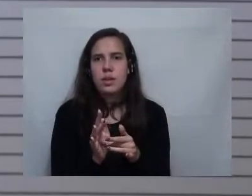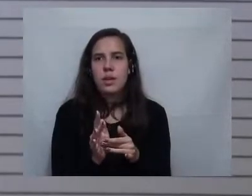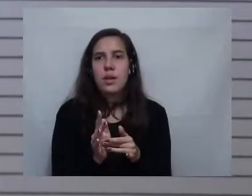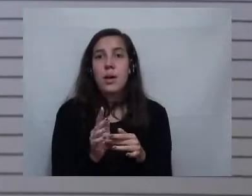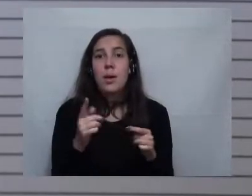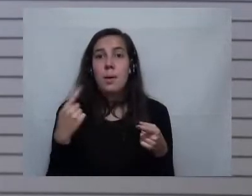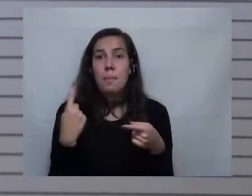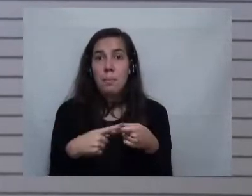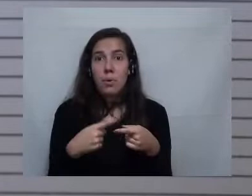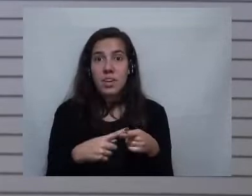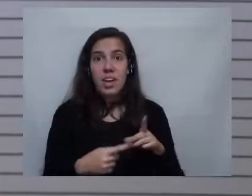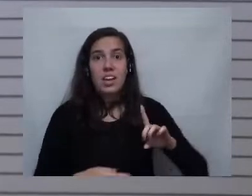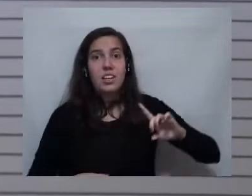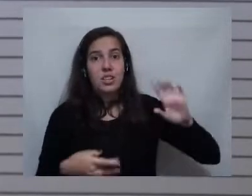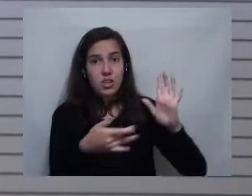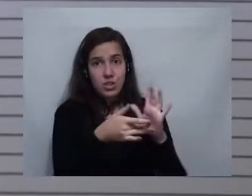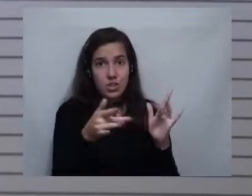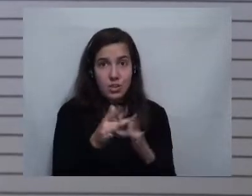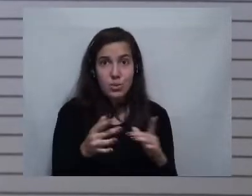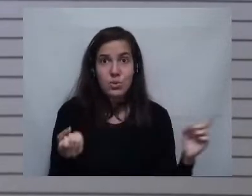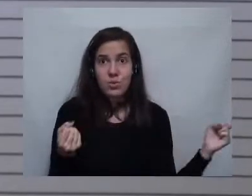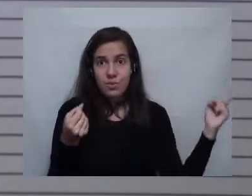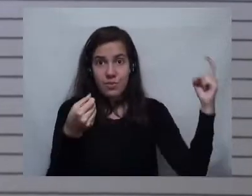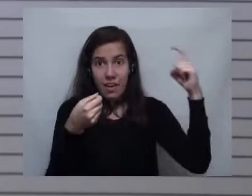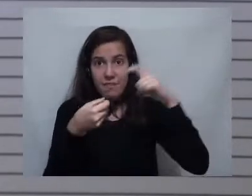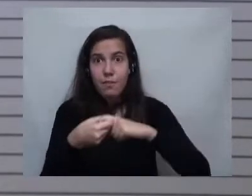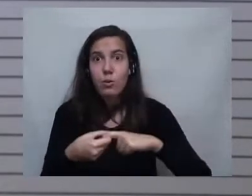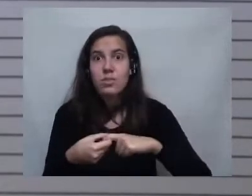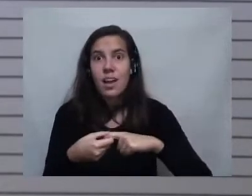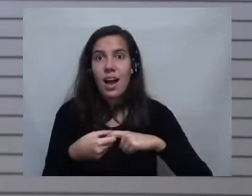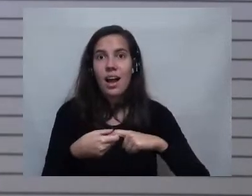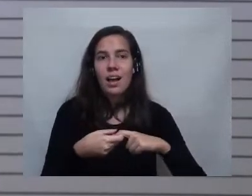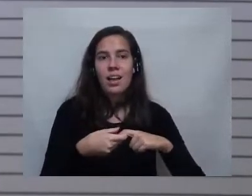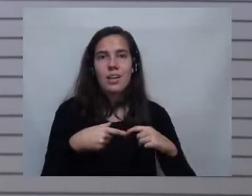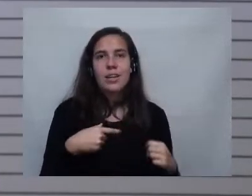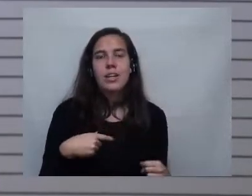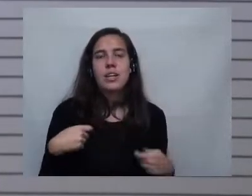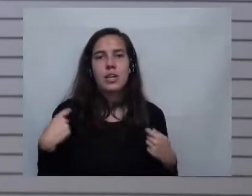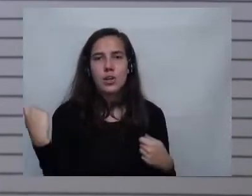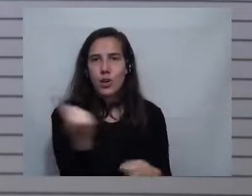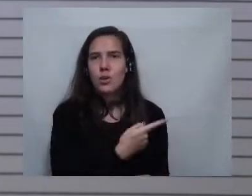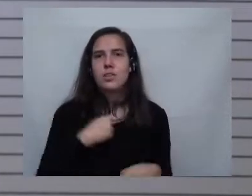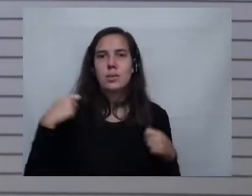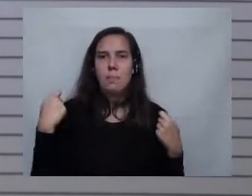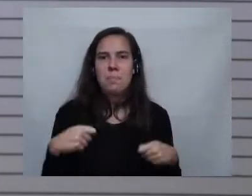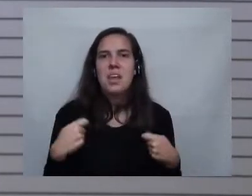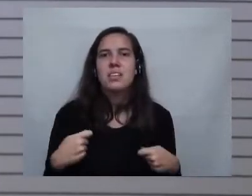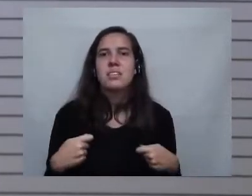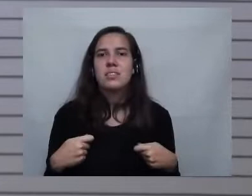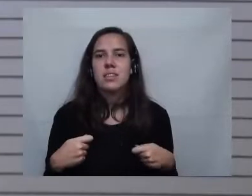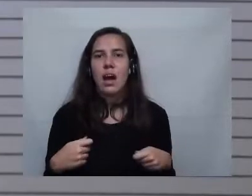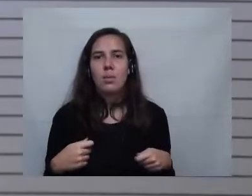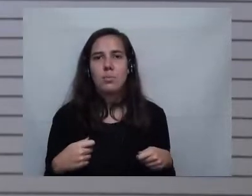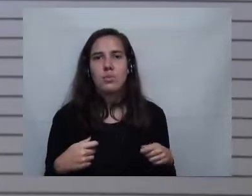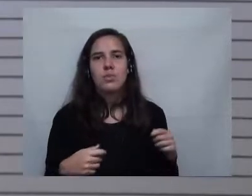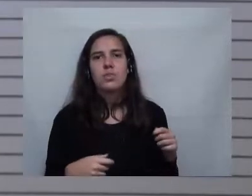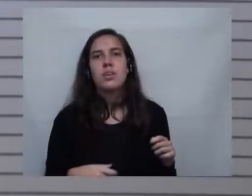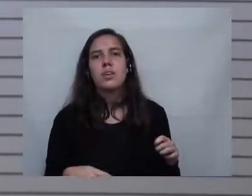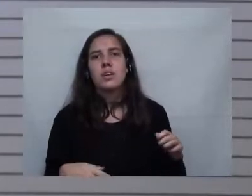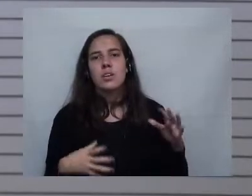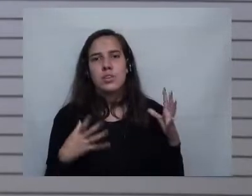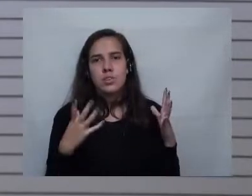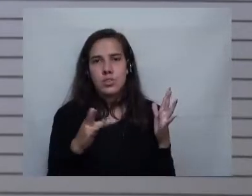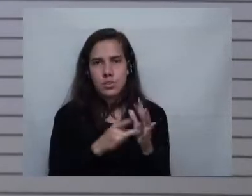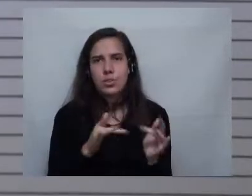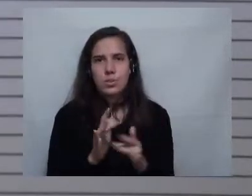Clara e quando o senhor vier entre o joio eo trigo para isso você de fruto em nome de